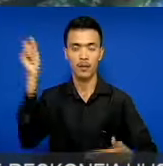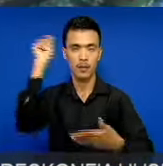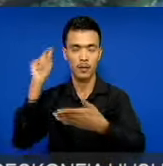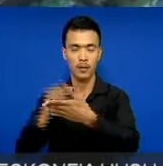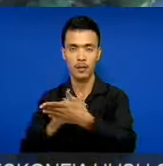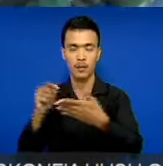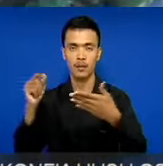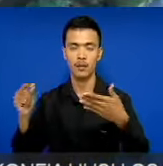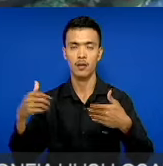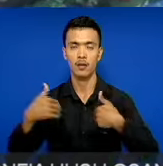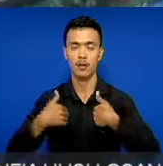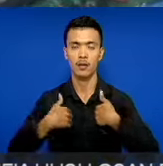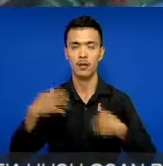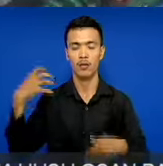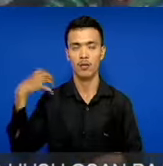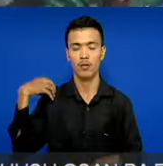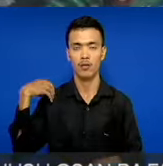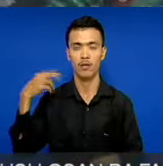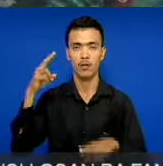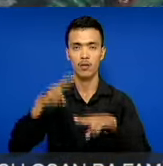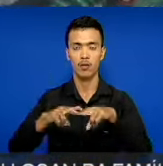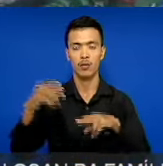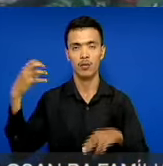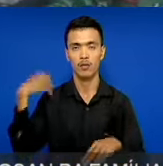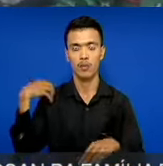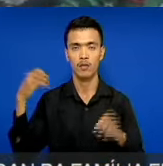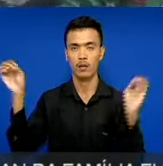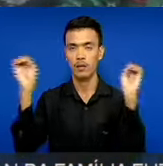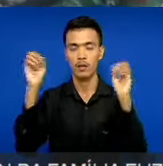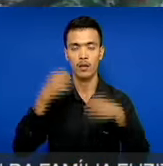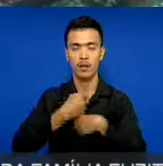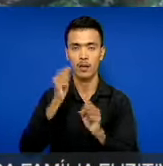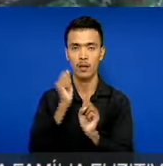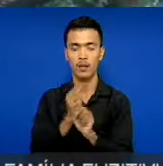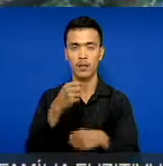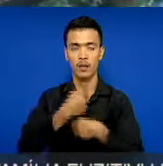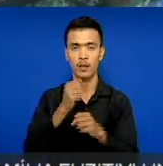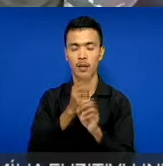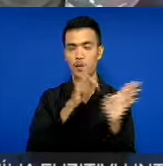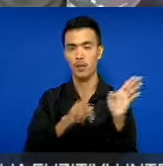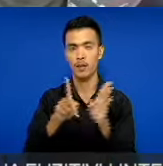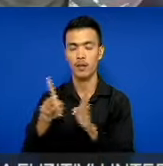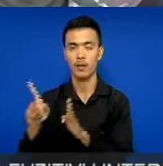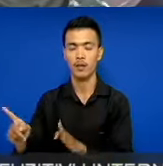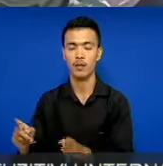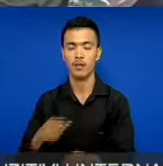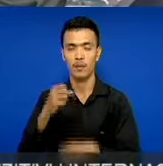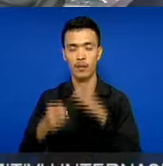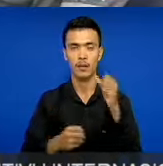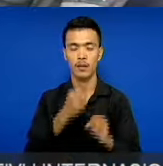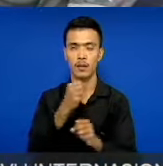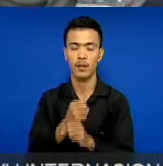quartel, então tur de iti ha kantor, lahalu idane, então maka halu planu idane be maka tau planu anual,